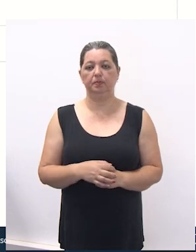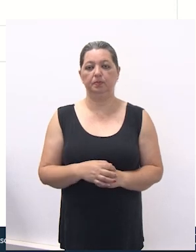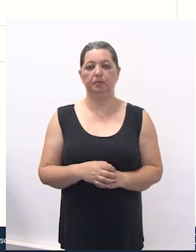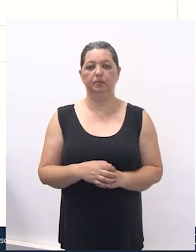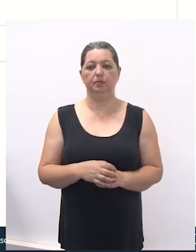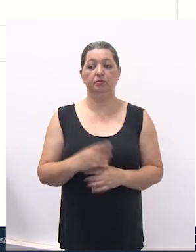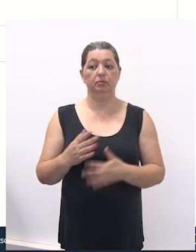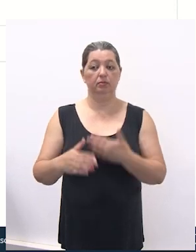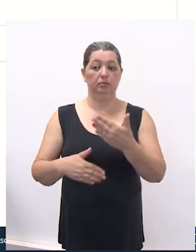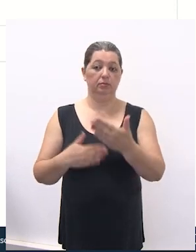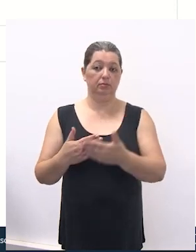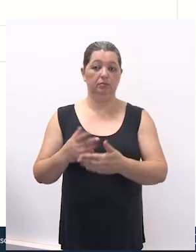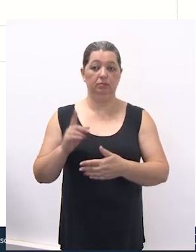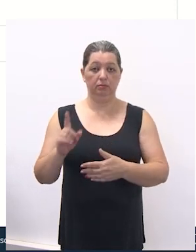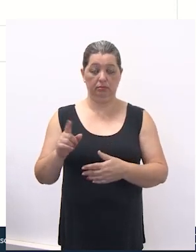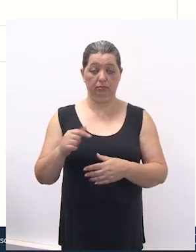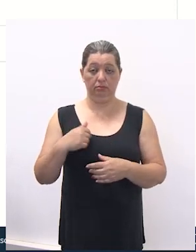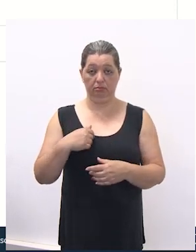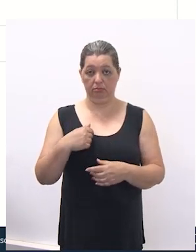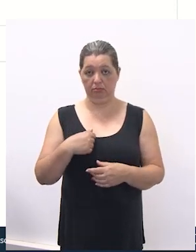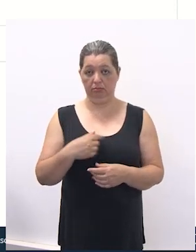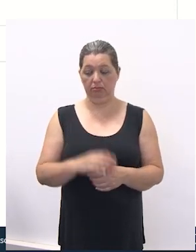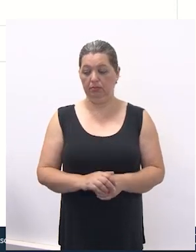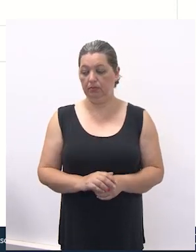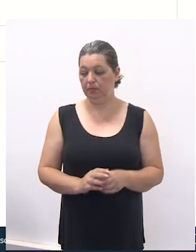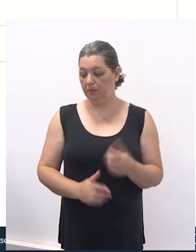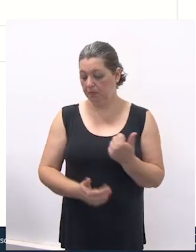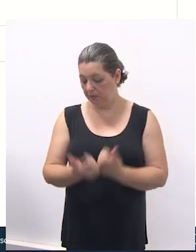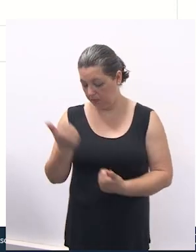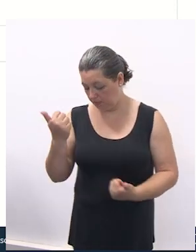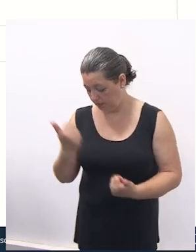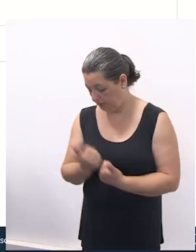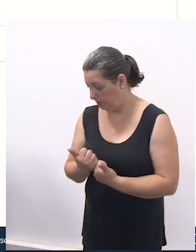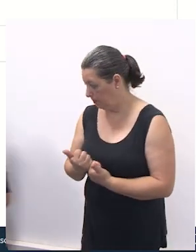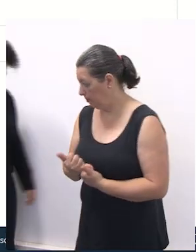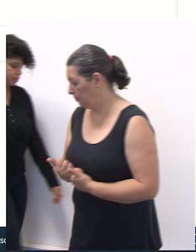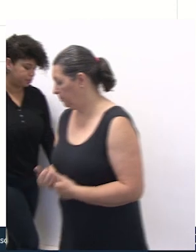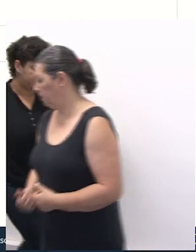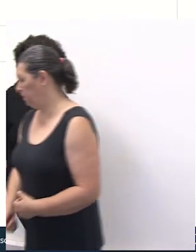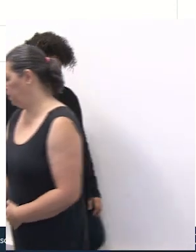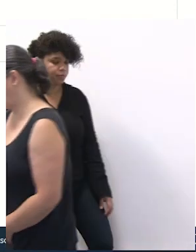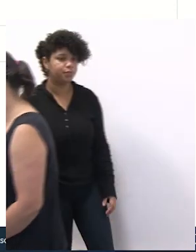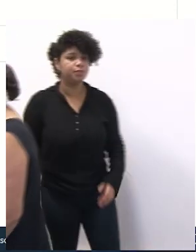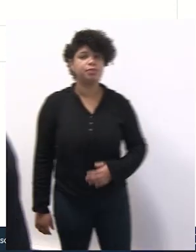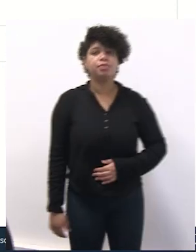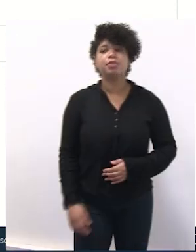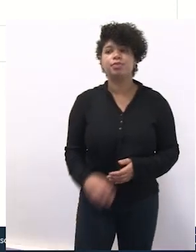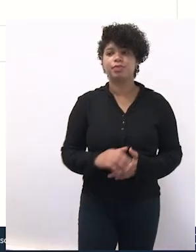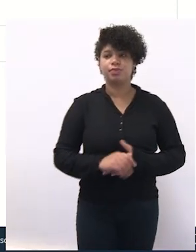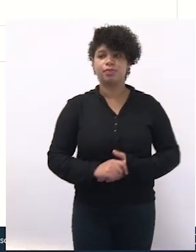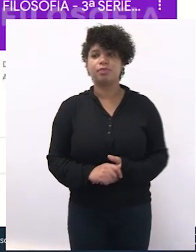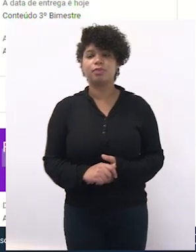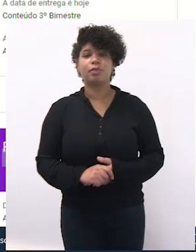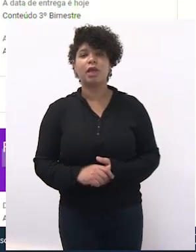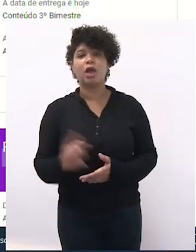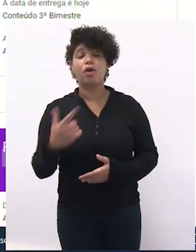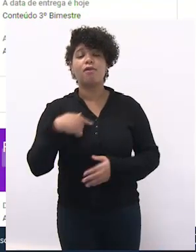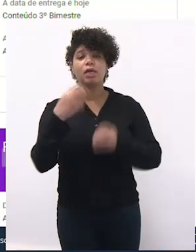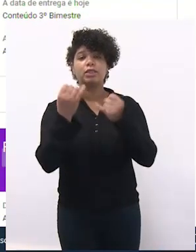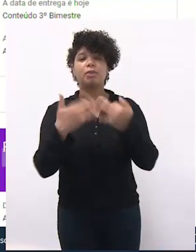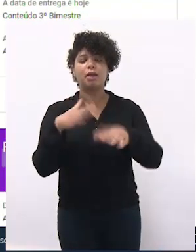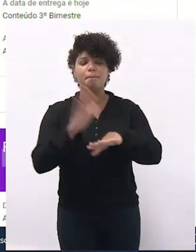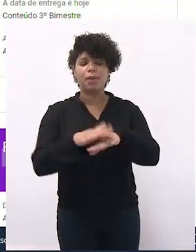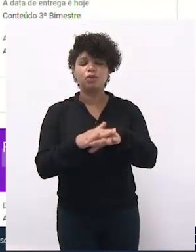lá, mas aqui para mim... Ô, Giovanni, explica então como que é a criação manual que você estava explicando. Isso, vamos lá